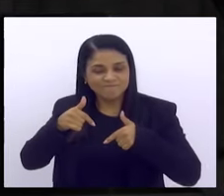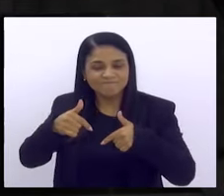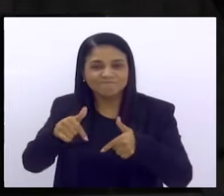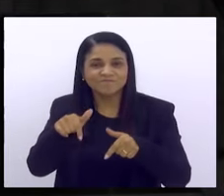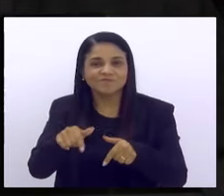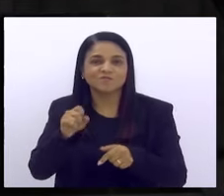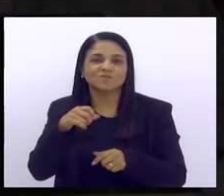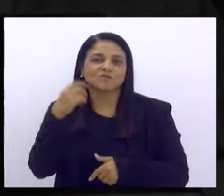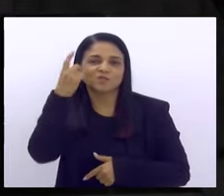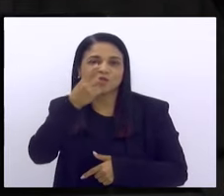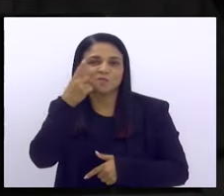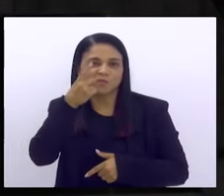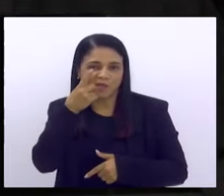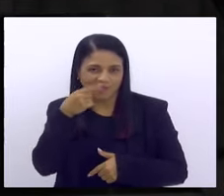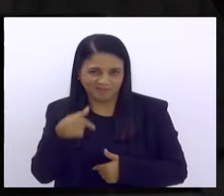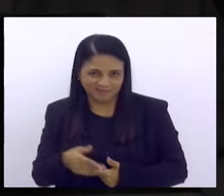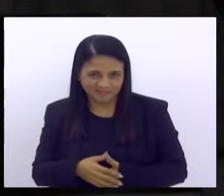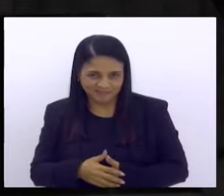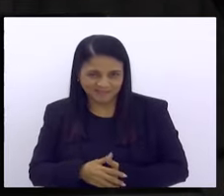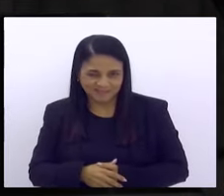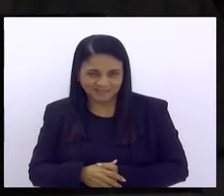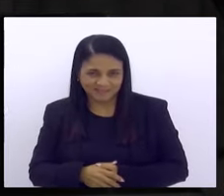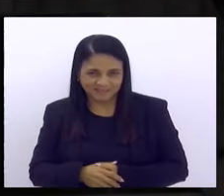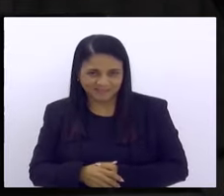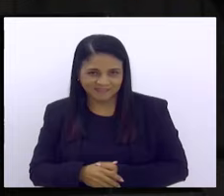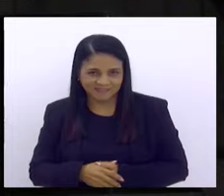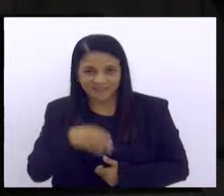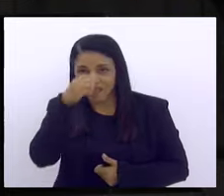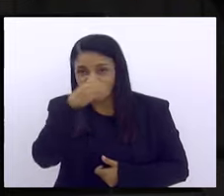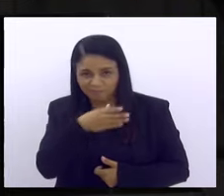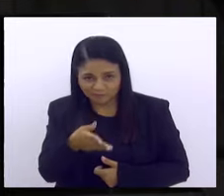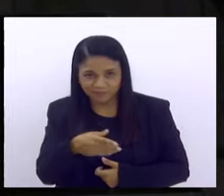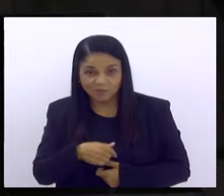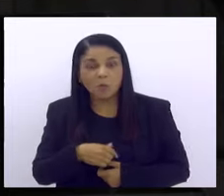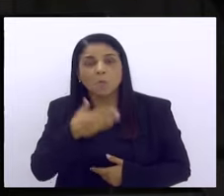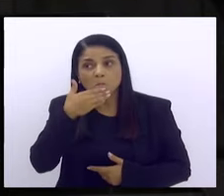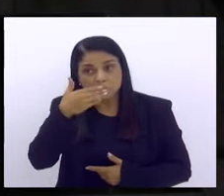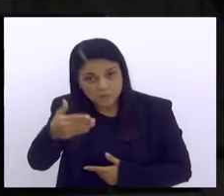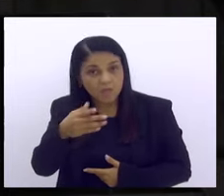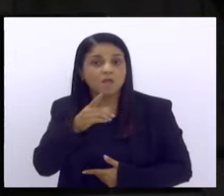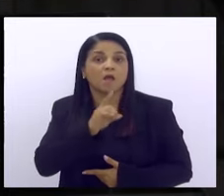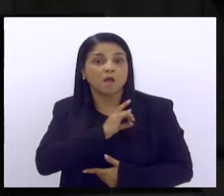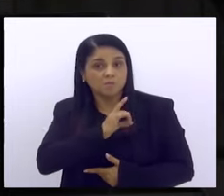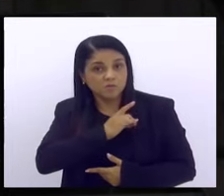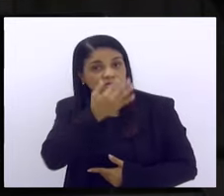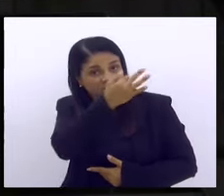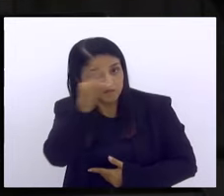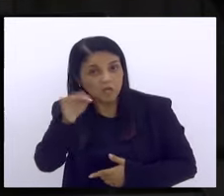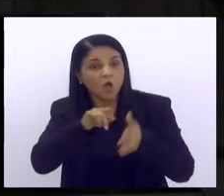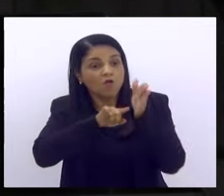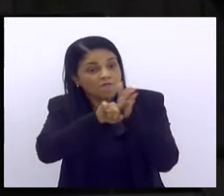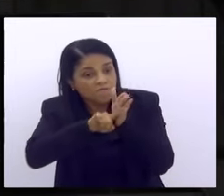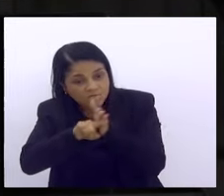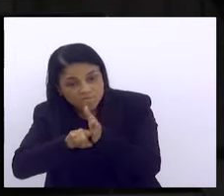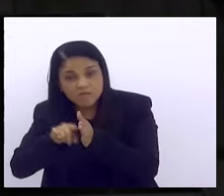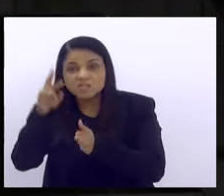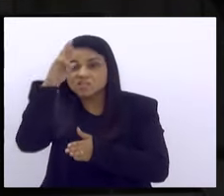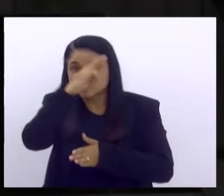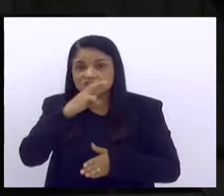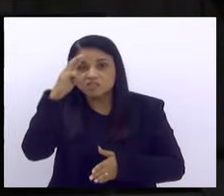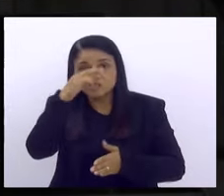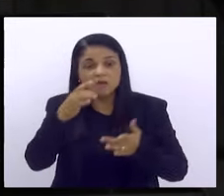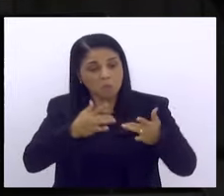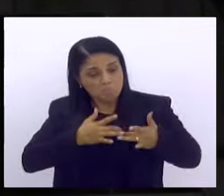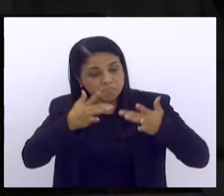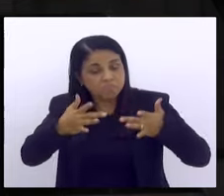deputados agiram. E aí eu peço que a Polícia Federal investigue, sim. Peço que a Polícia, eu me coloco